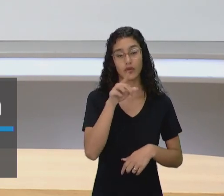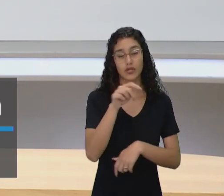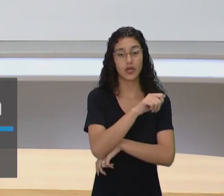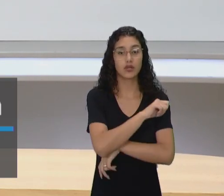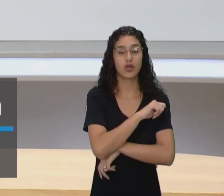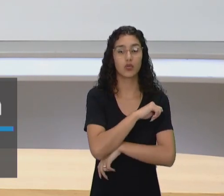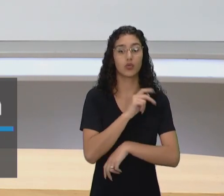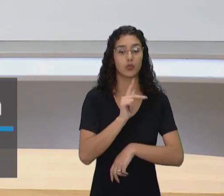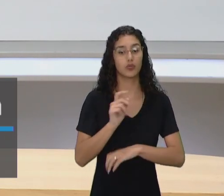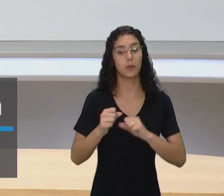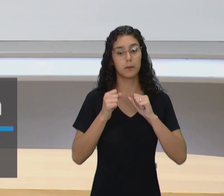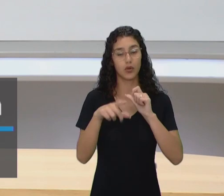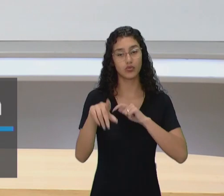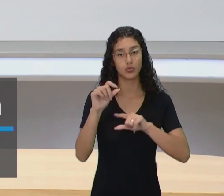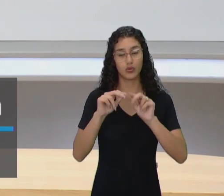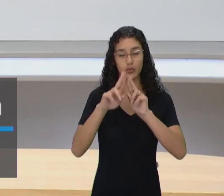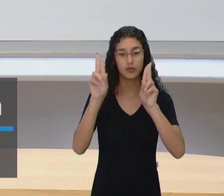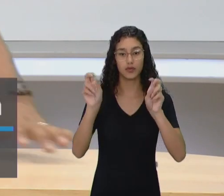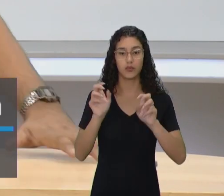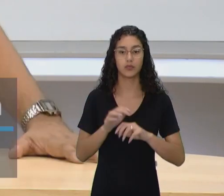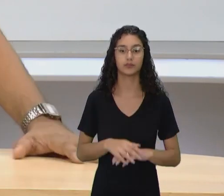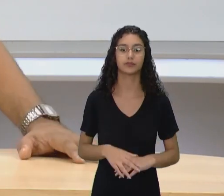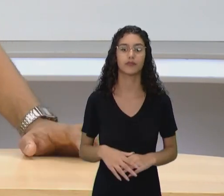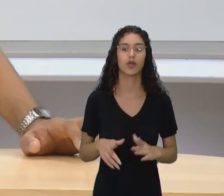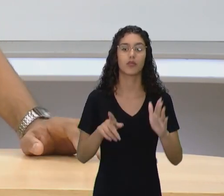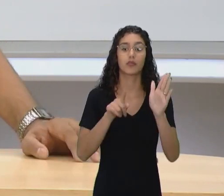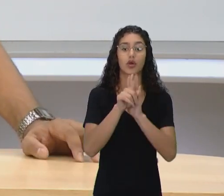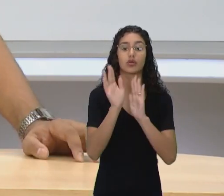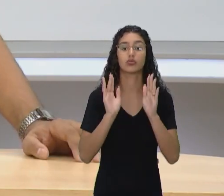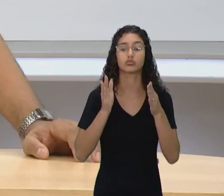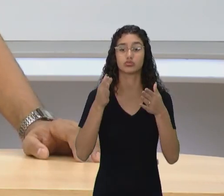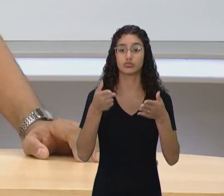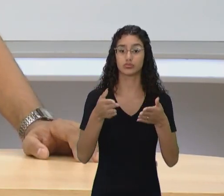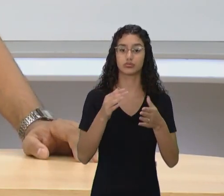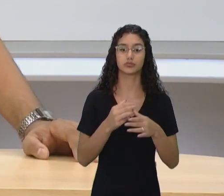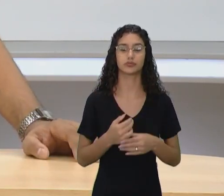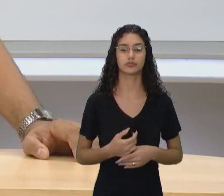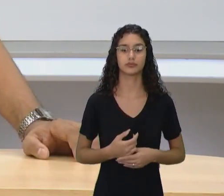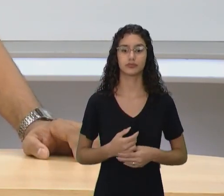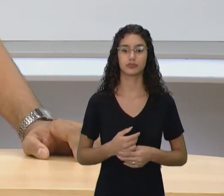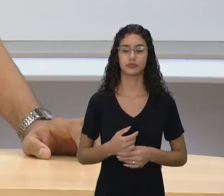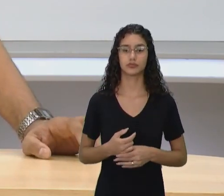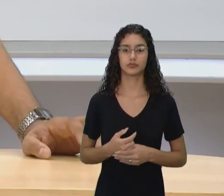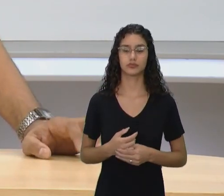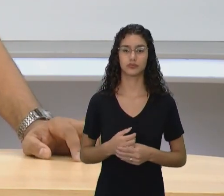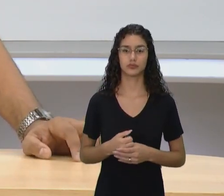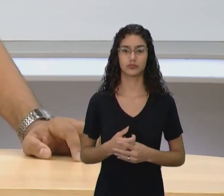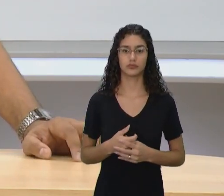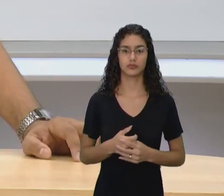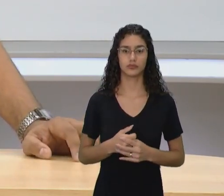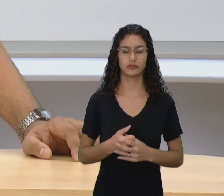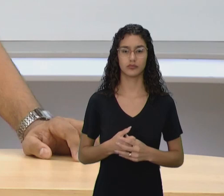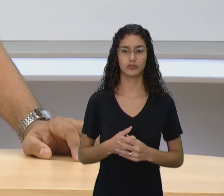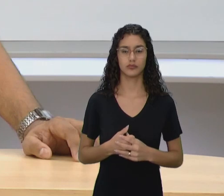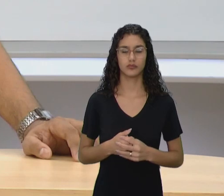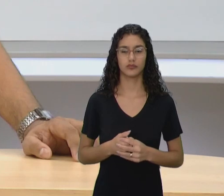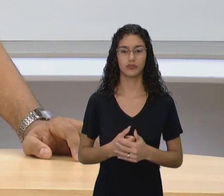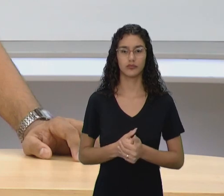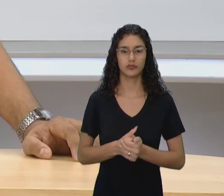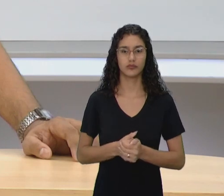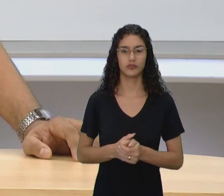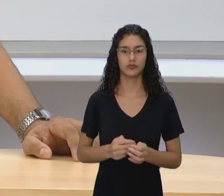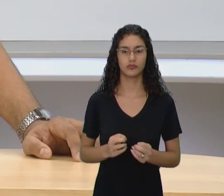os professores podem escolher seus temas. Vamos então às perguntas norteadoras, porque aí o estudante vai fazer o quê? Ele vai acessar